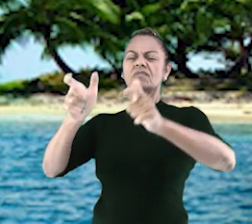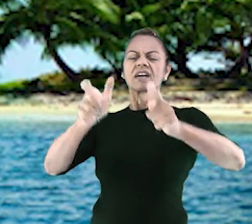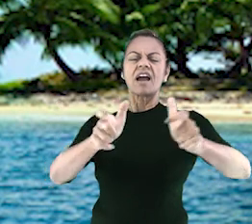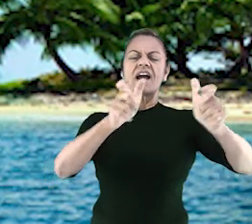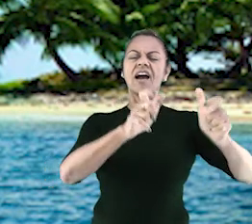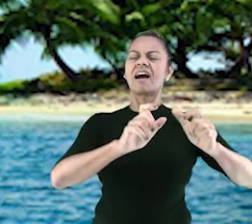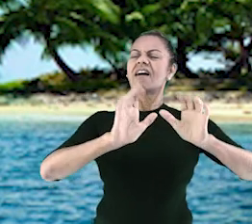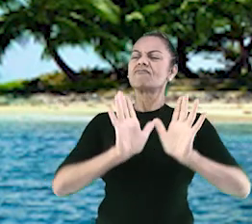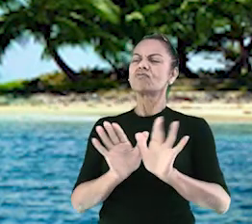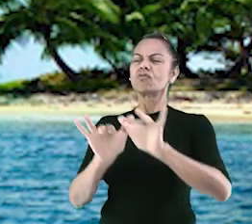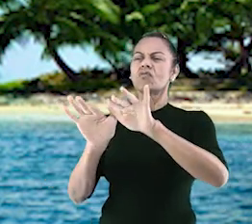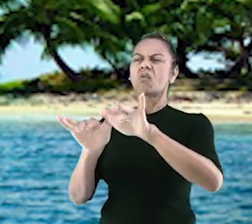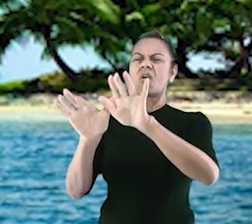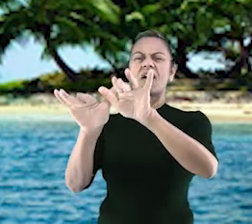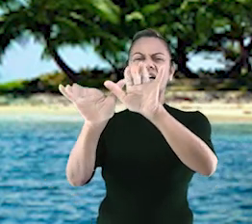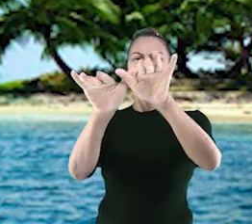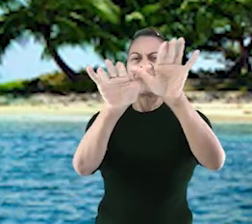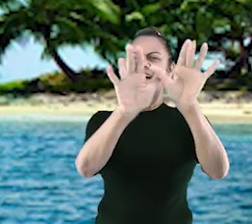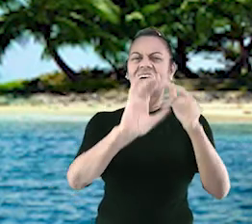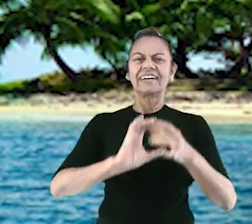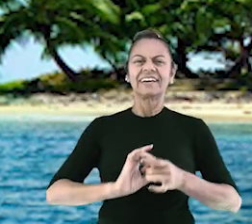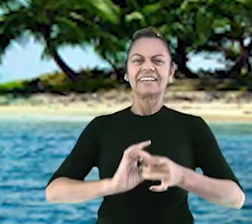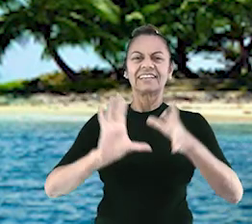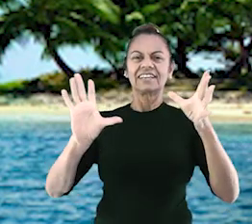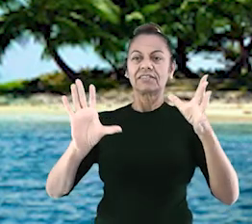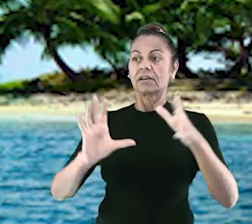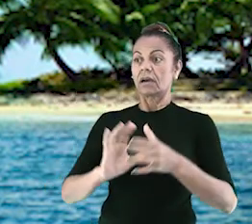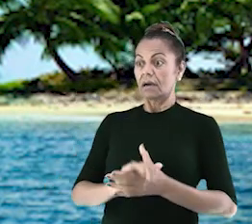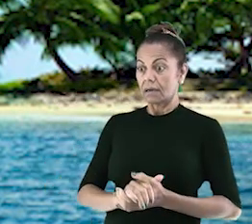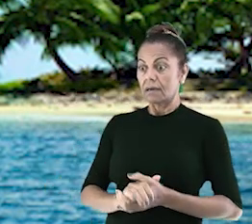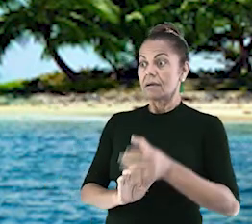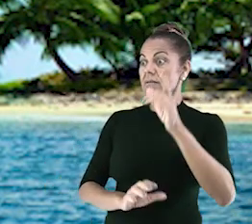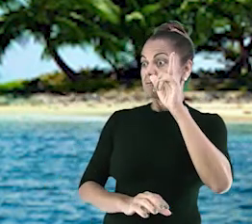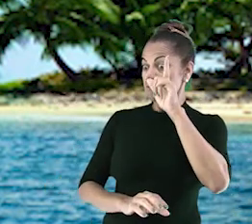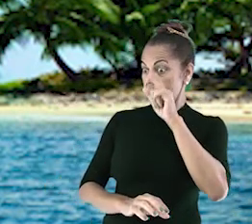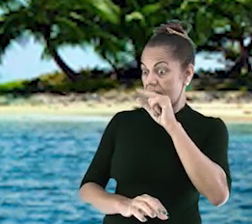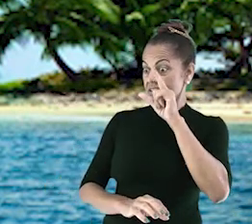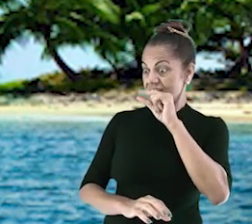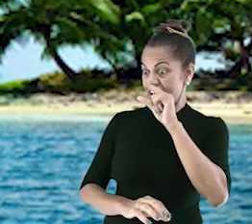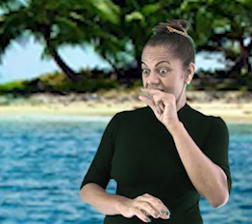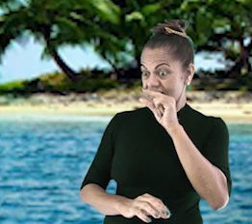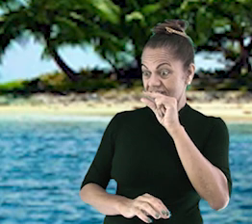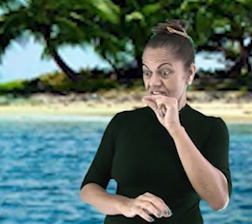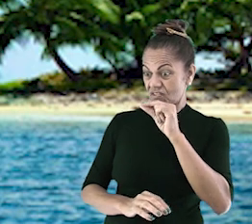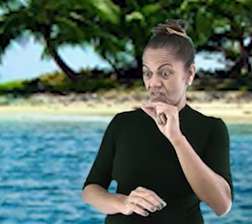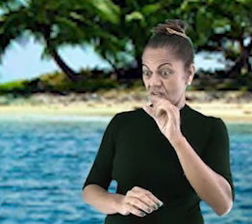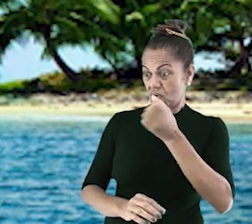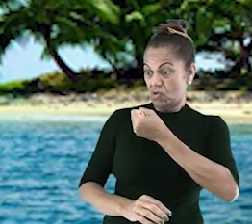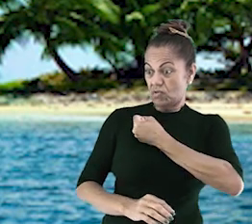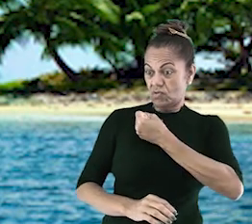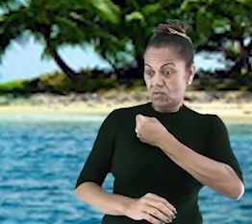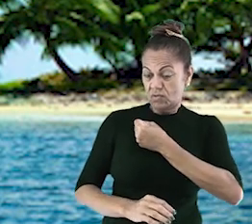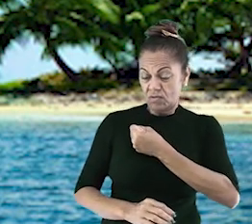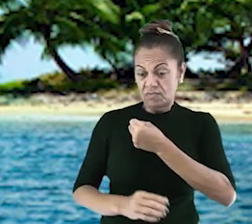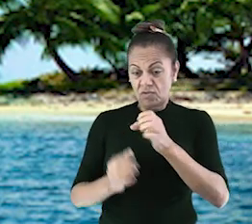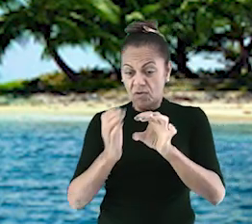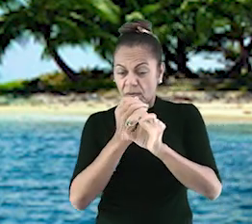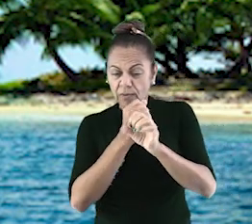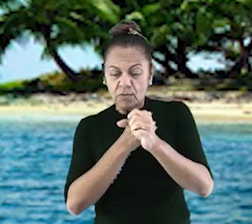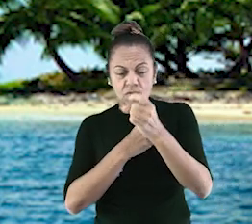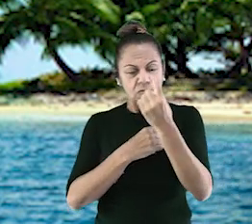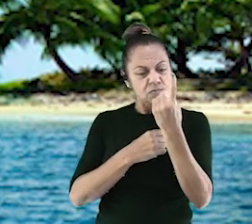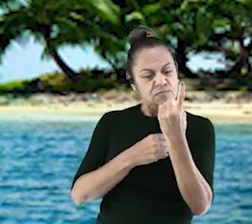onde quiser. O passarinho se encheu de confiança, contou até três